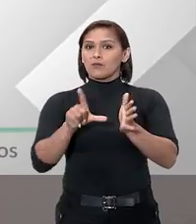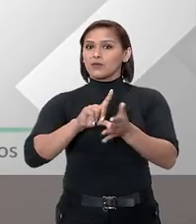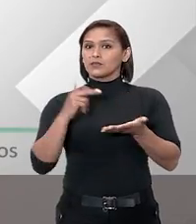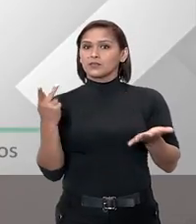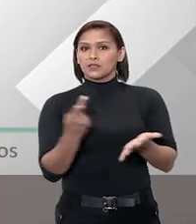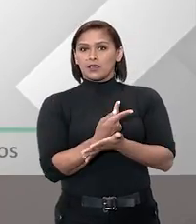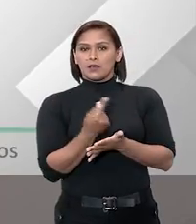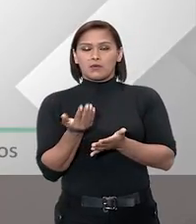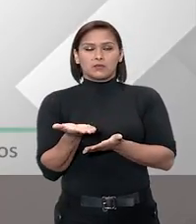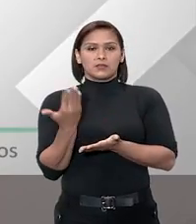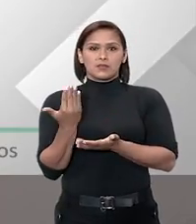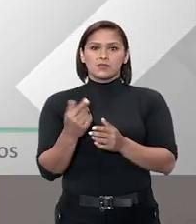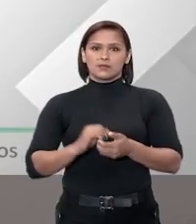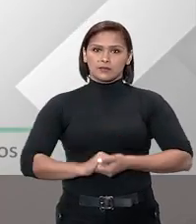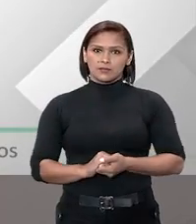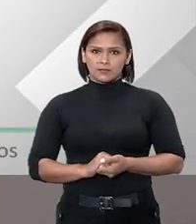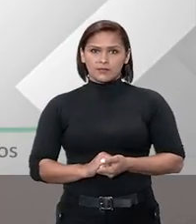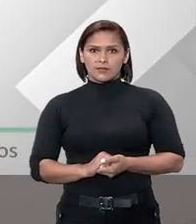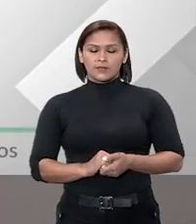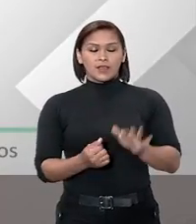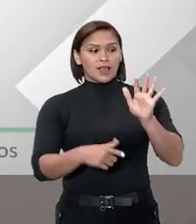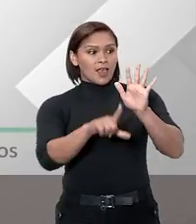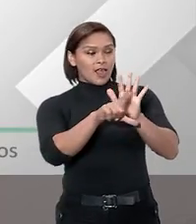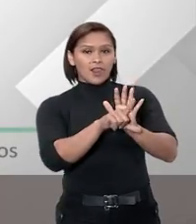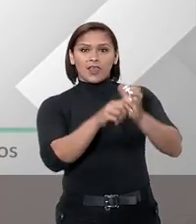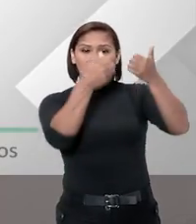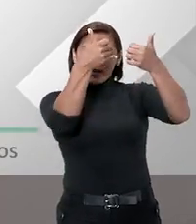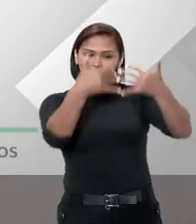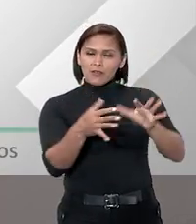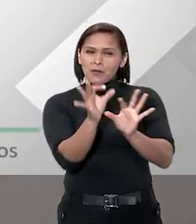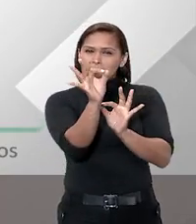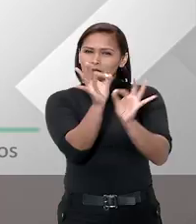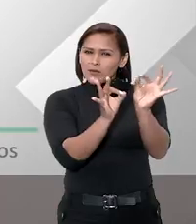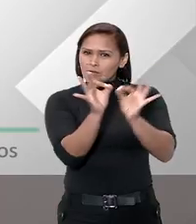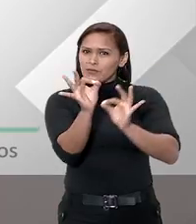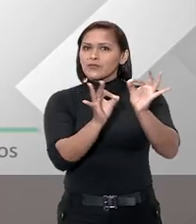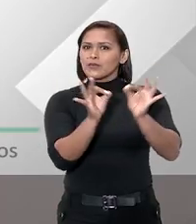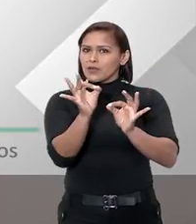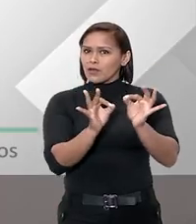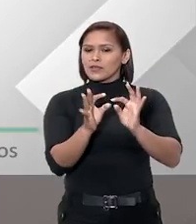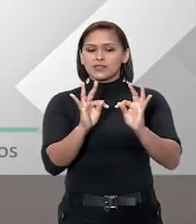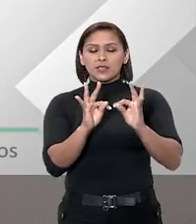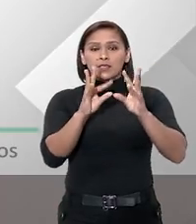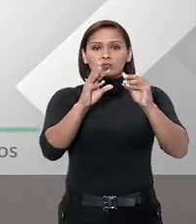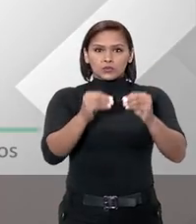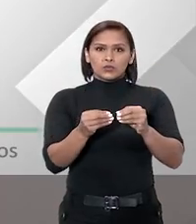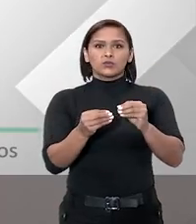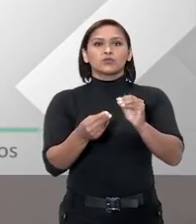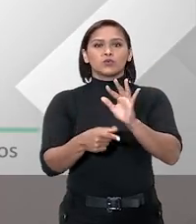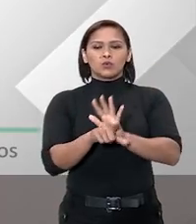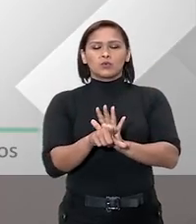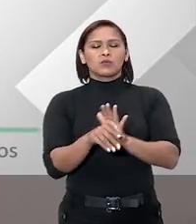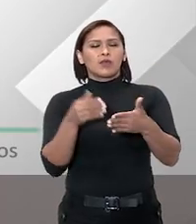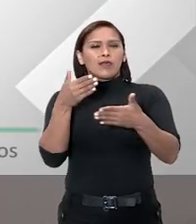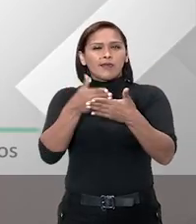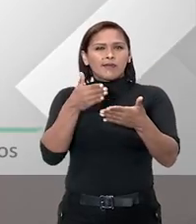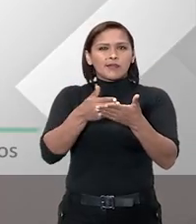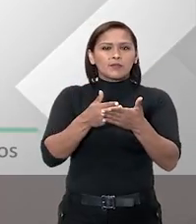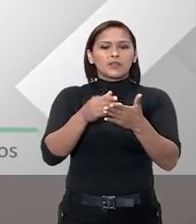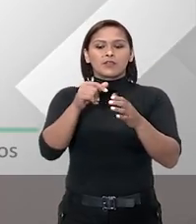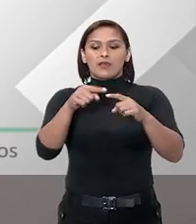feito anteriormente, né? Essa lei veio justamente para